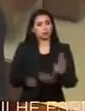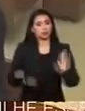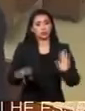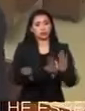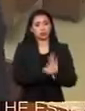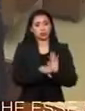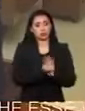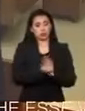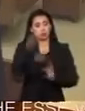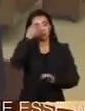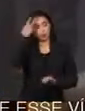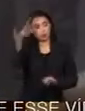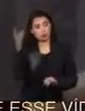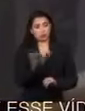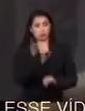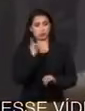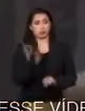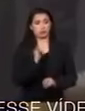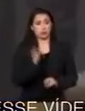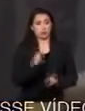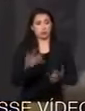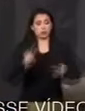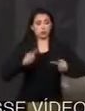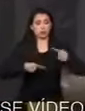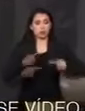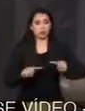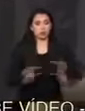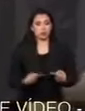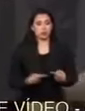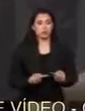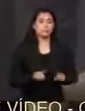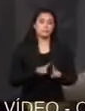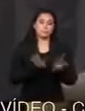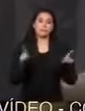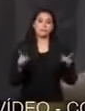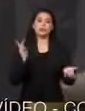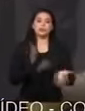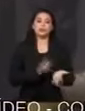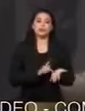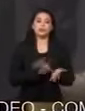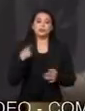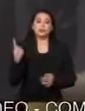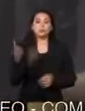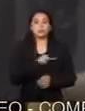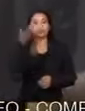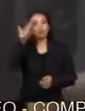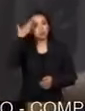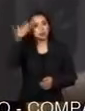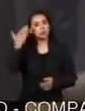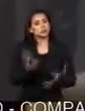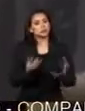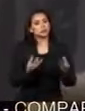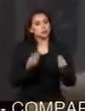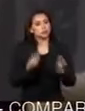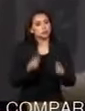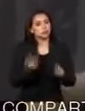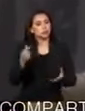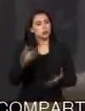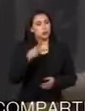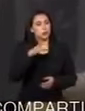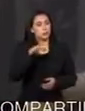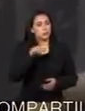quando, na verdade, nós sabemos muito bem a quem se endereça o aparato penal do Estado. Como